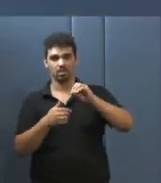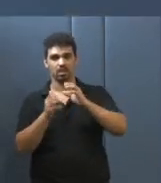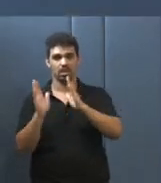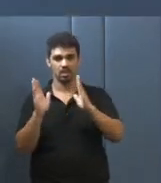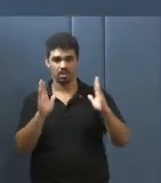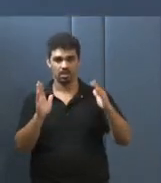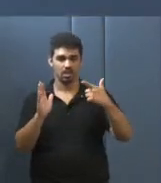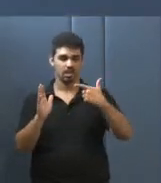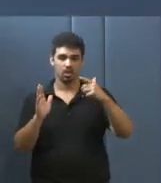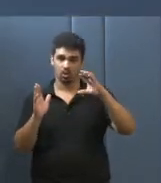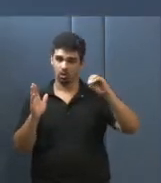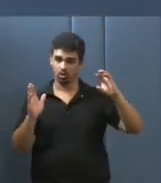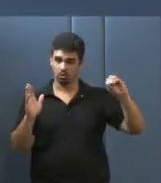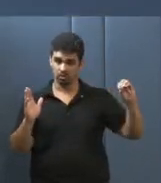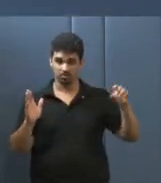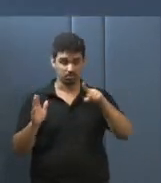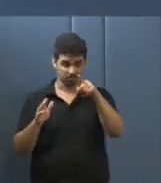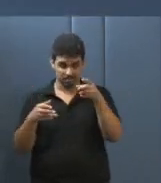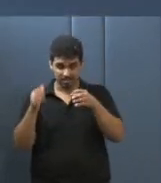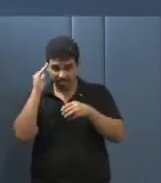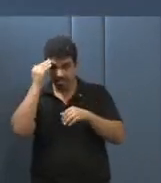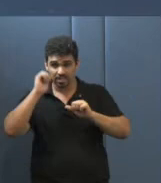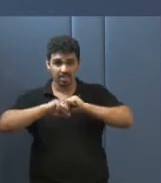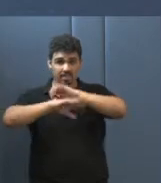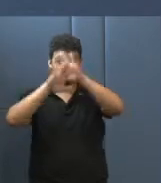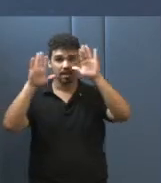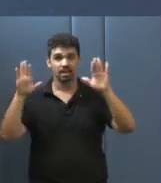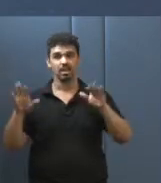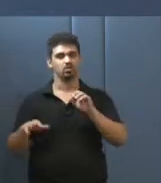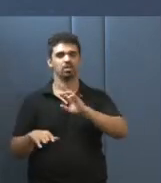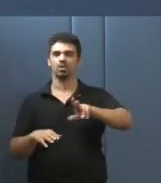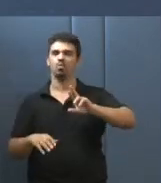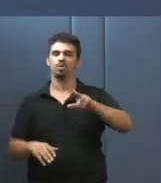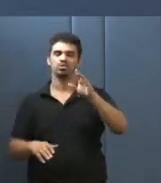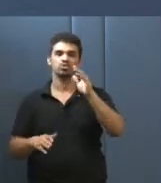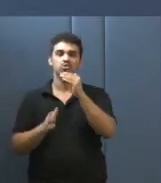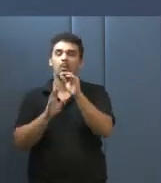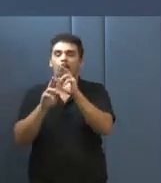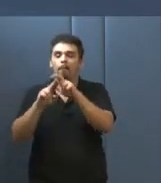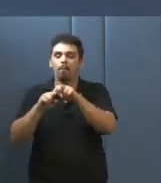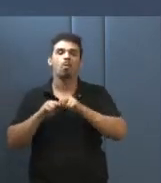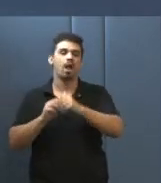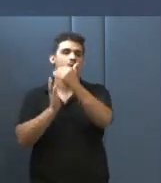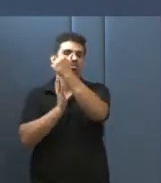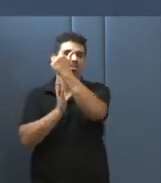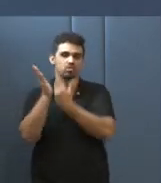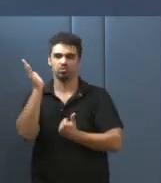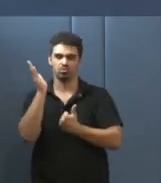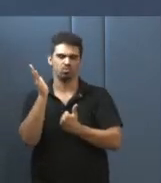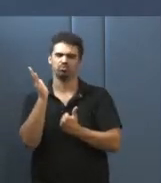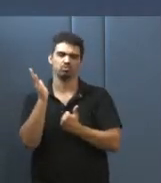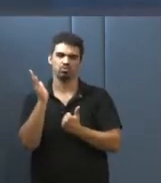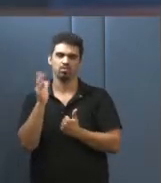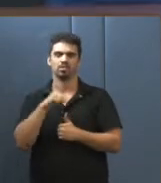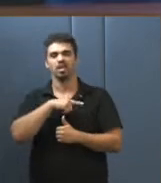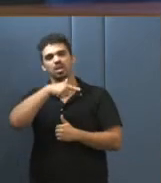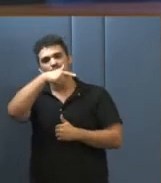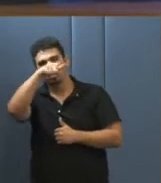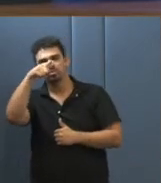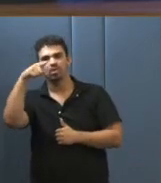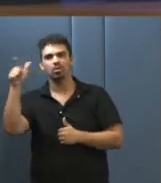que vocês saibam que o clube não atua apenas por meio de desconto e alongamento de prazo. Existem outros mecanismos